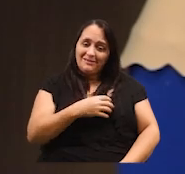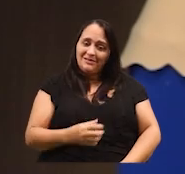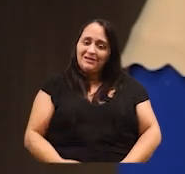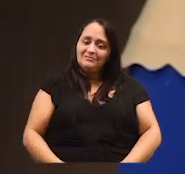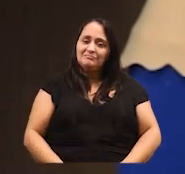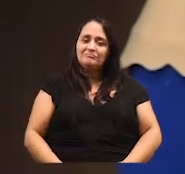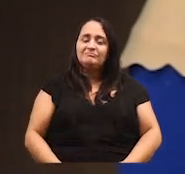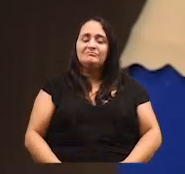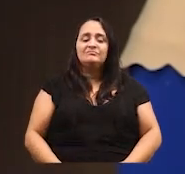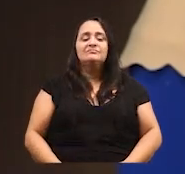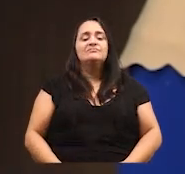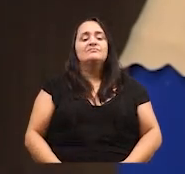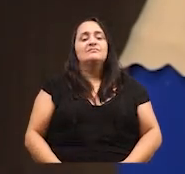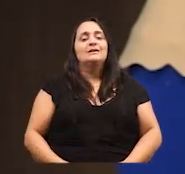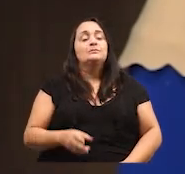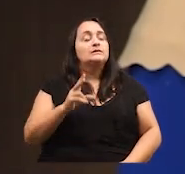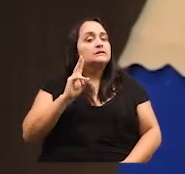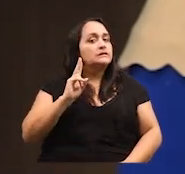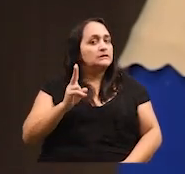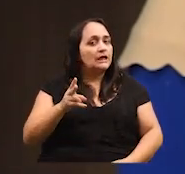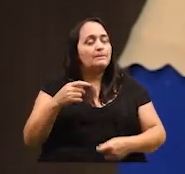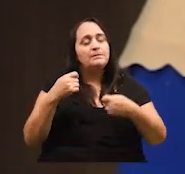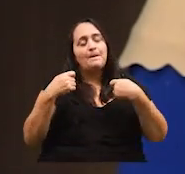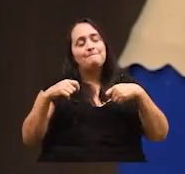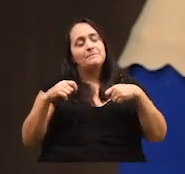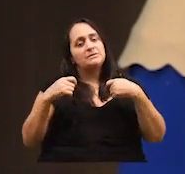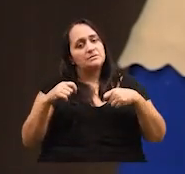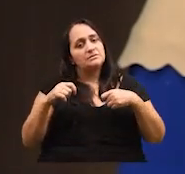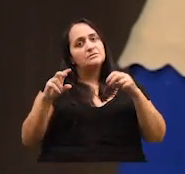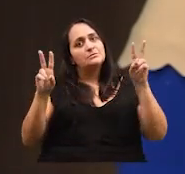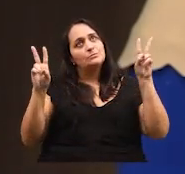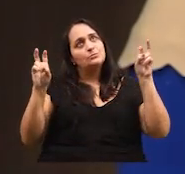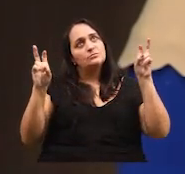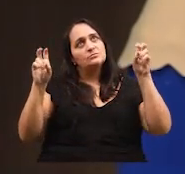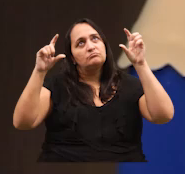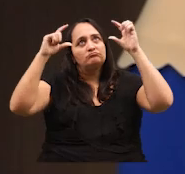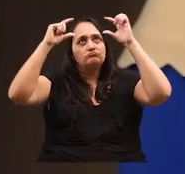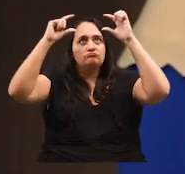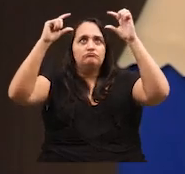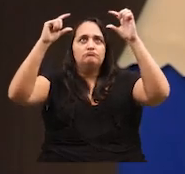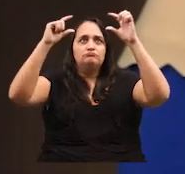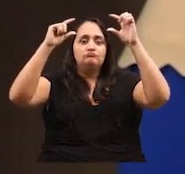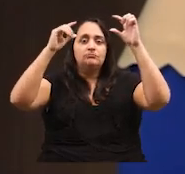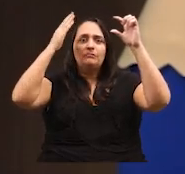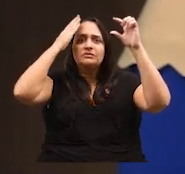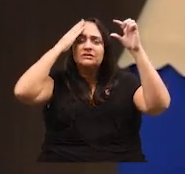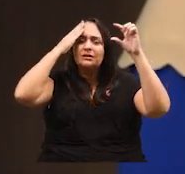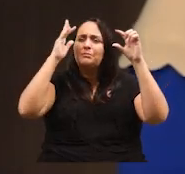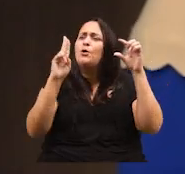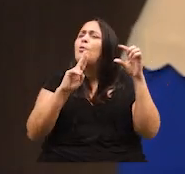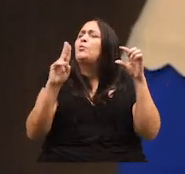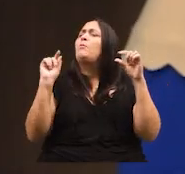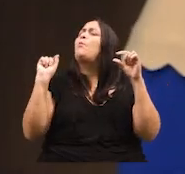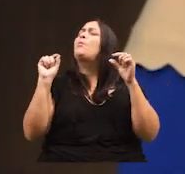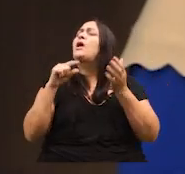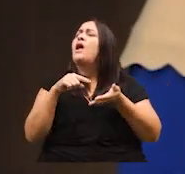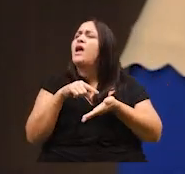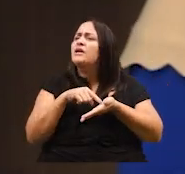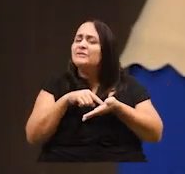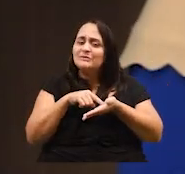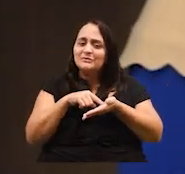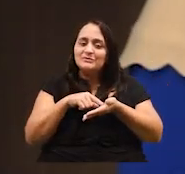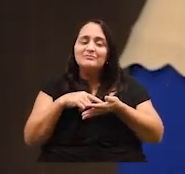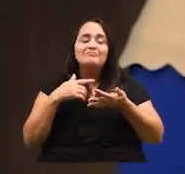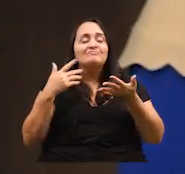toda receita tem que ter um título, porque senão você não vai saber do que é que você está falando, de